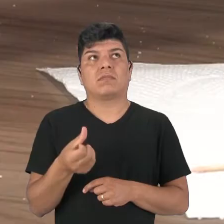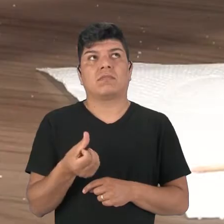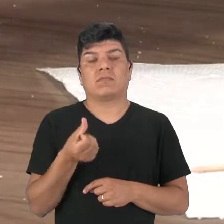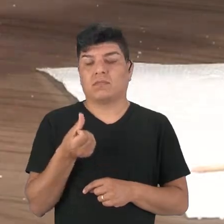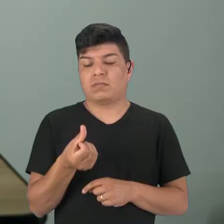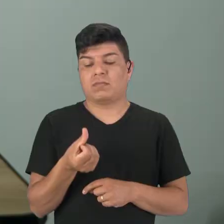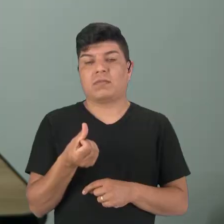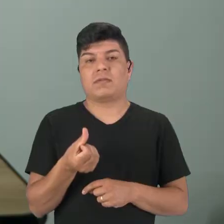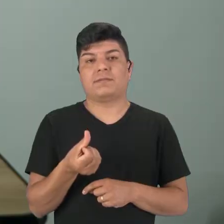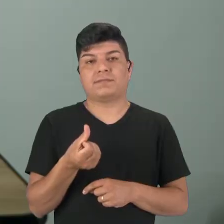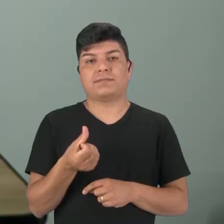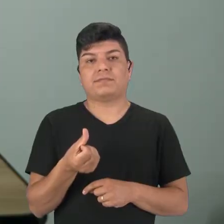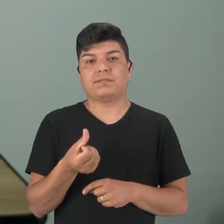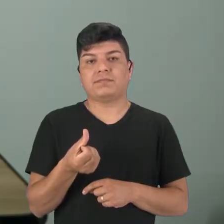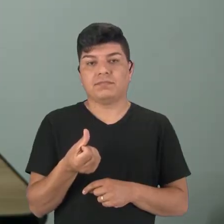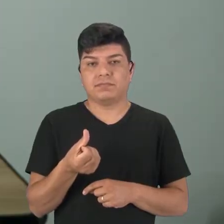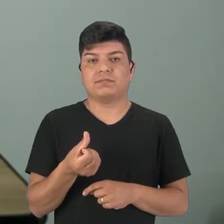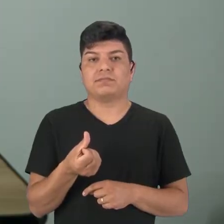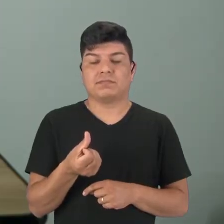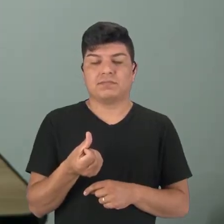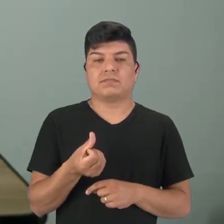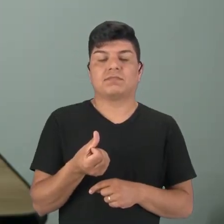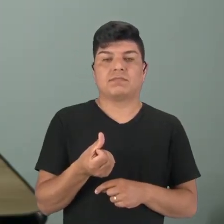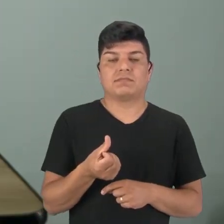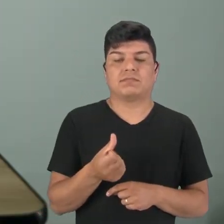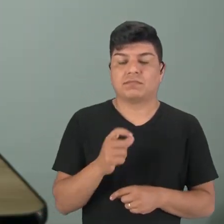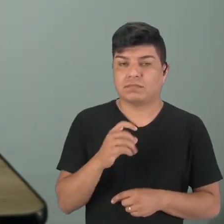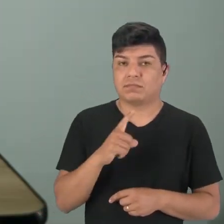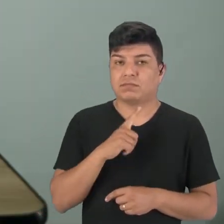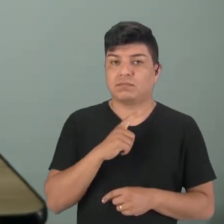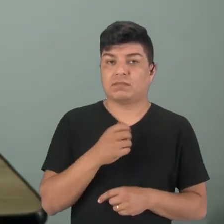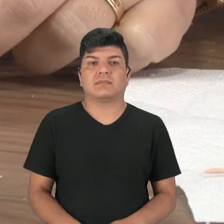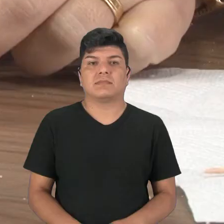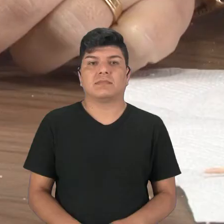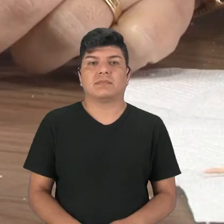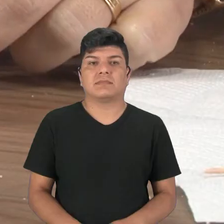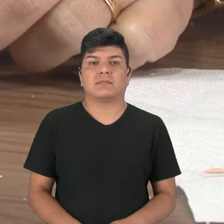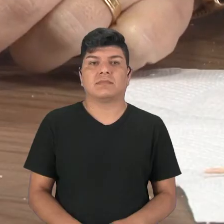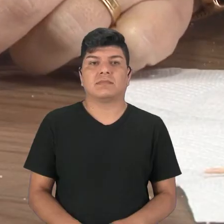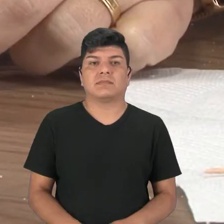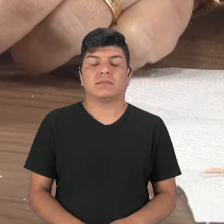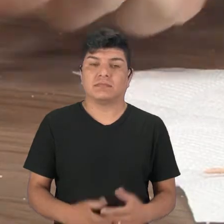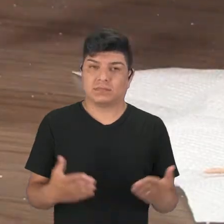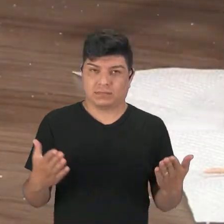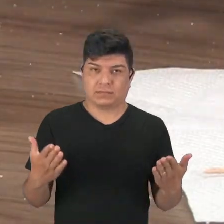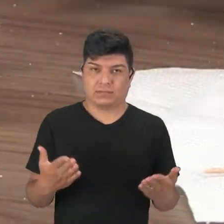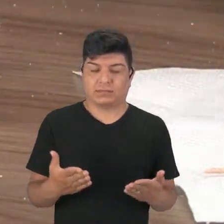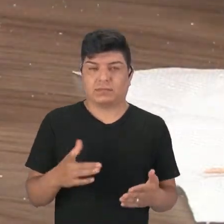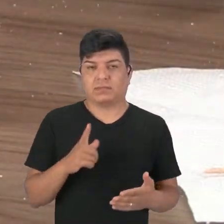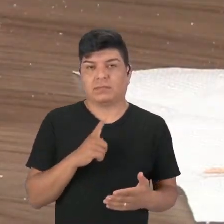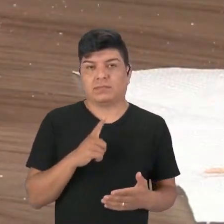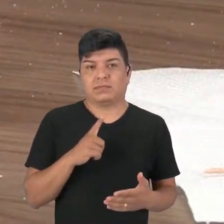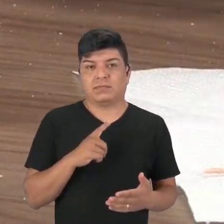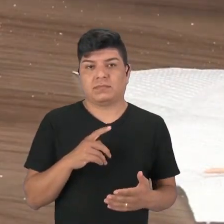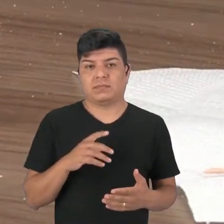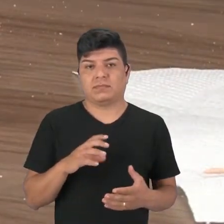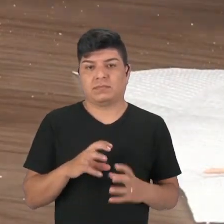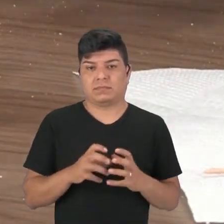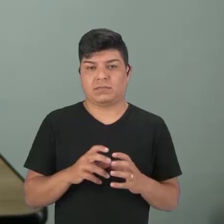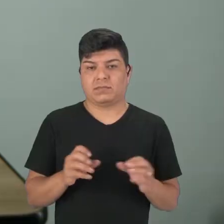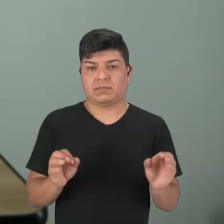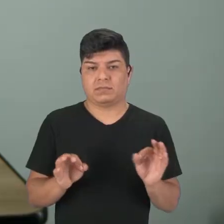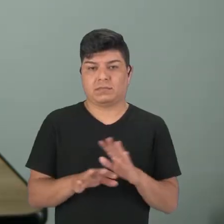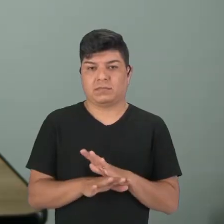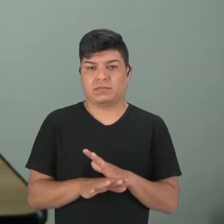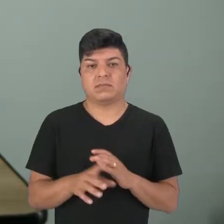e 6 lados, né? Nós temos 6 faces. Agora que nós temos o cubo pronto,